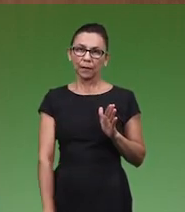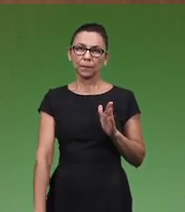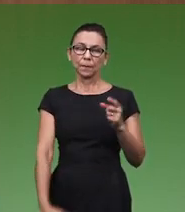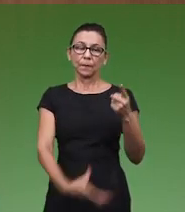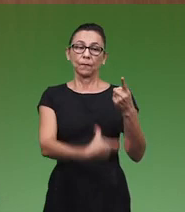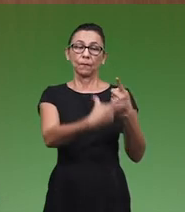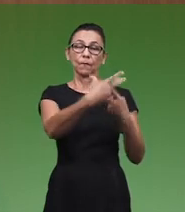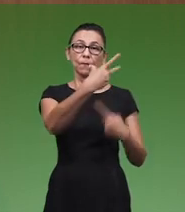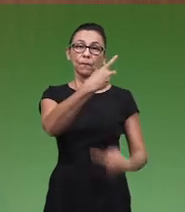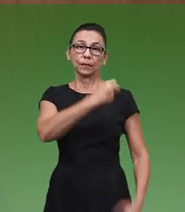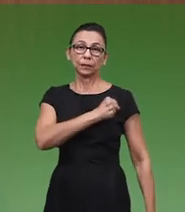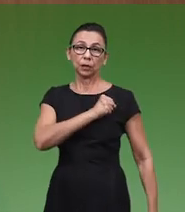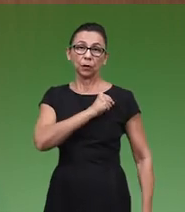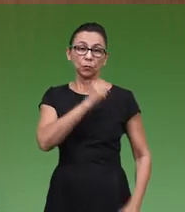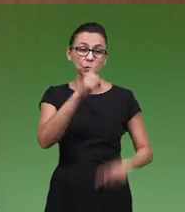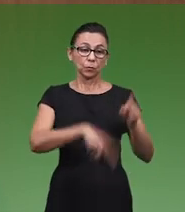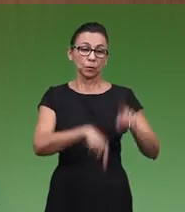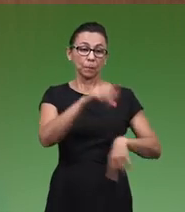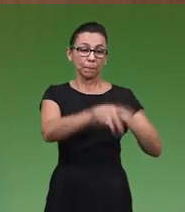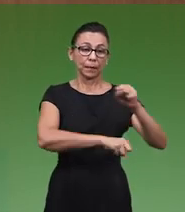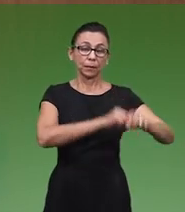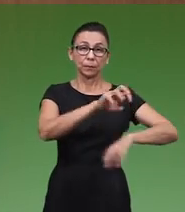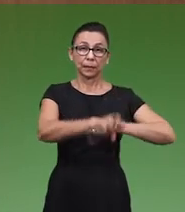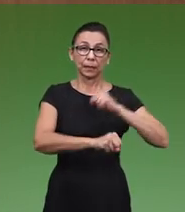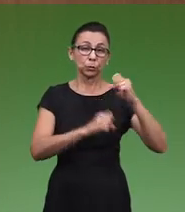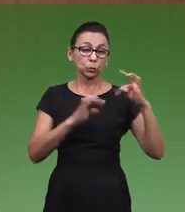saqueou e queimou Jerusalém.